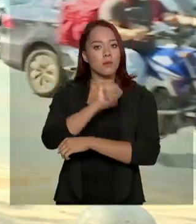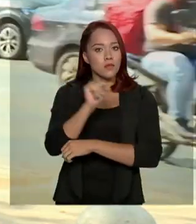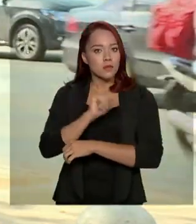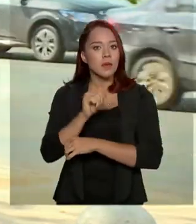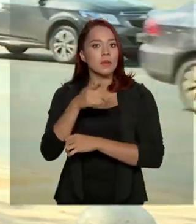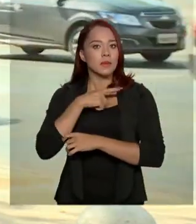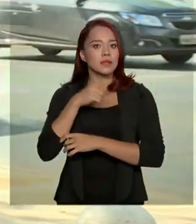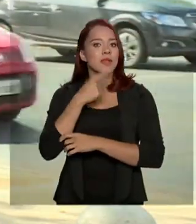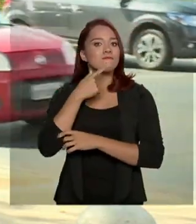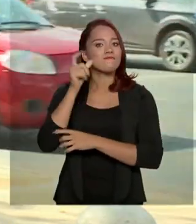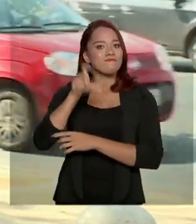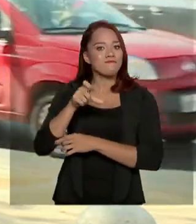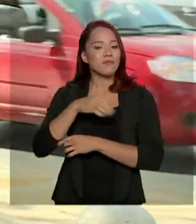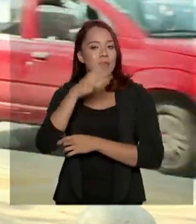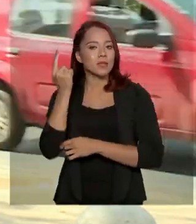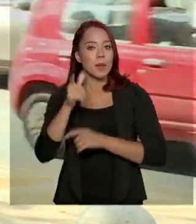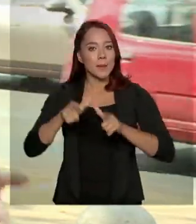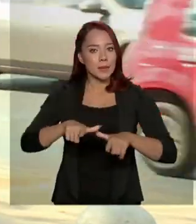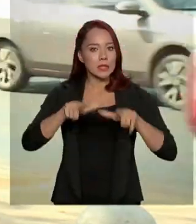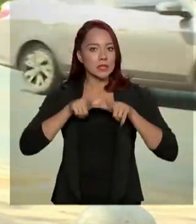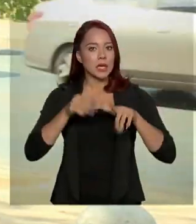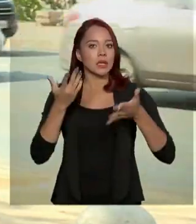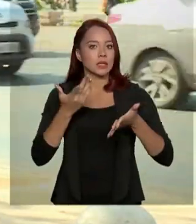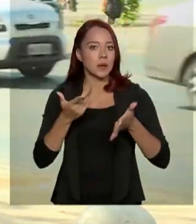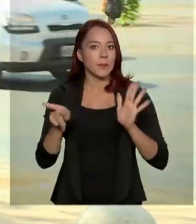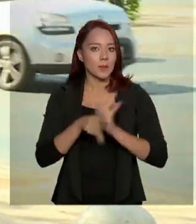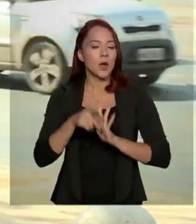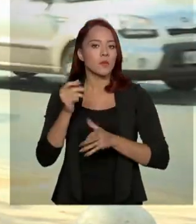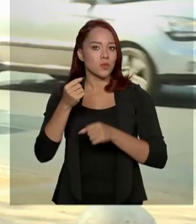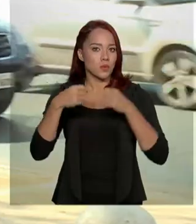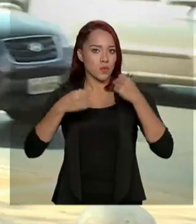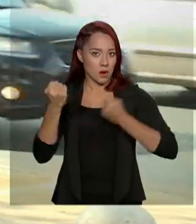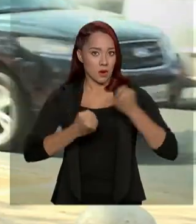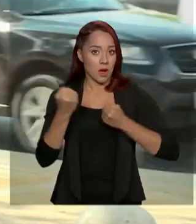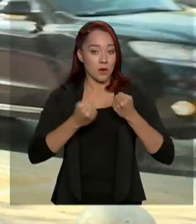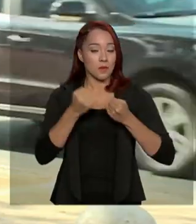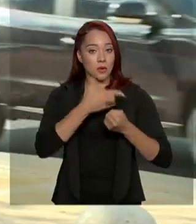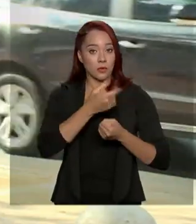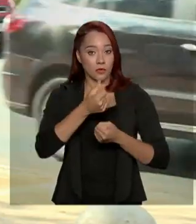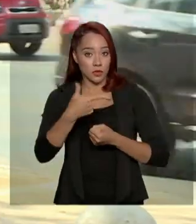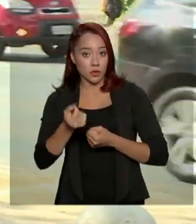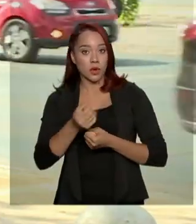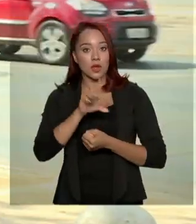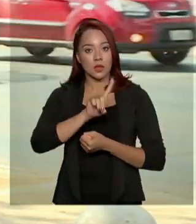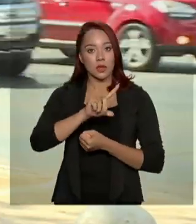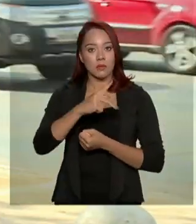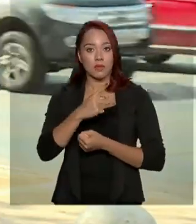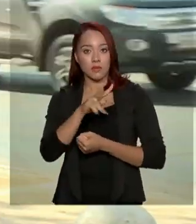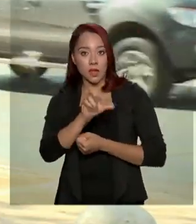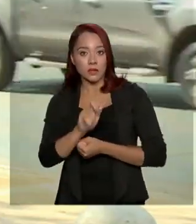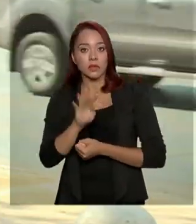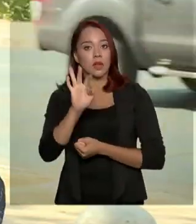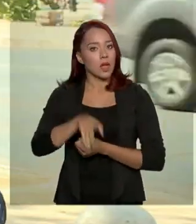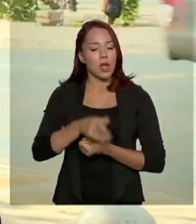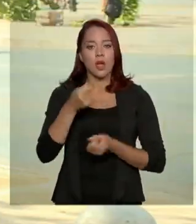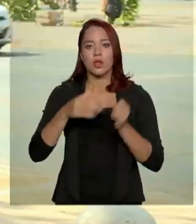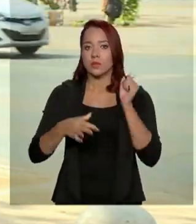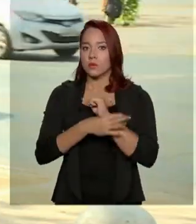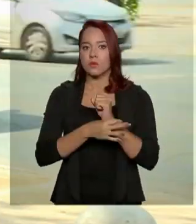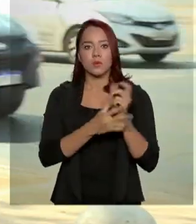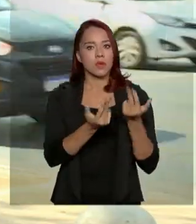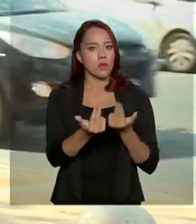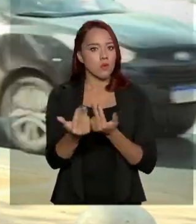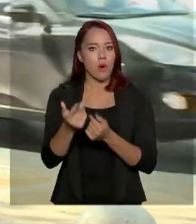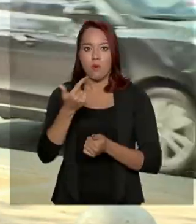o licenciamento anual do veículo. Mas a partir de 2021, o DPVAT passa a ser um produto de seguro como outro qualquer